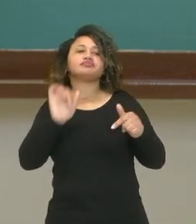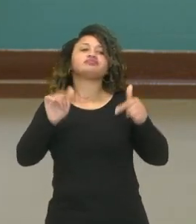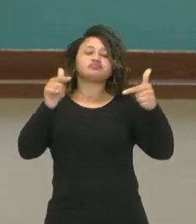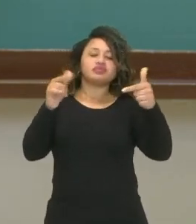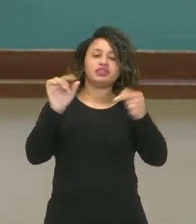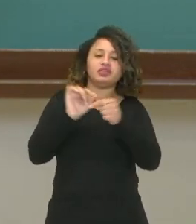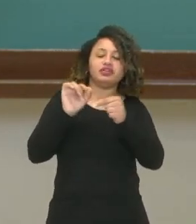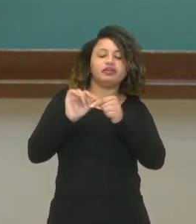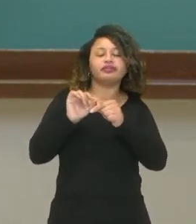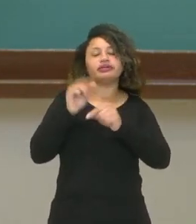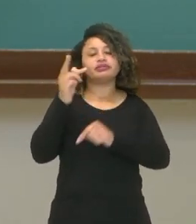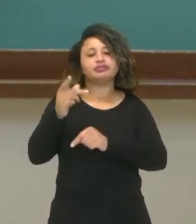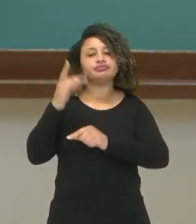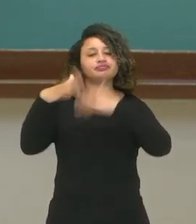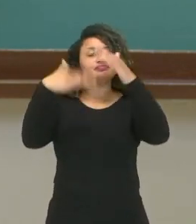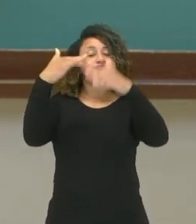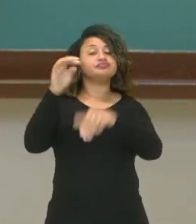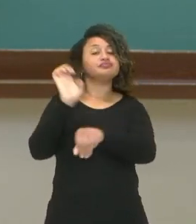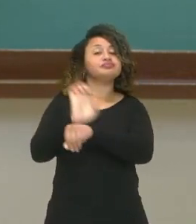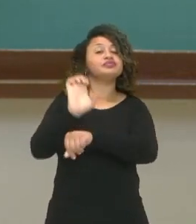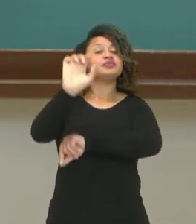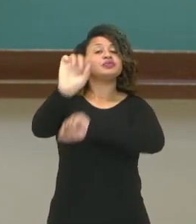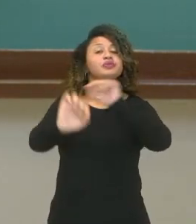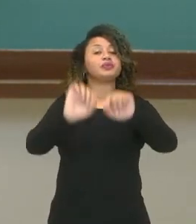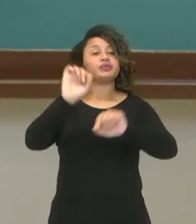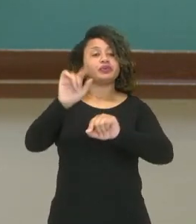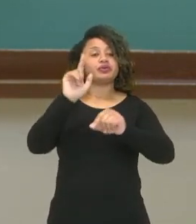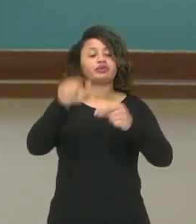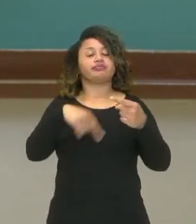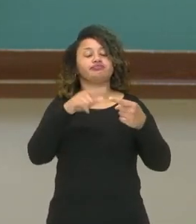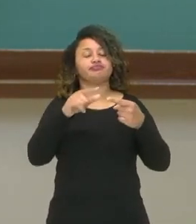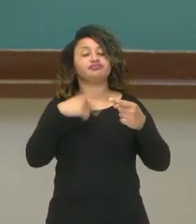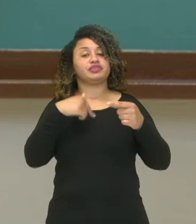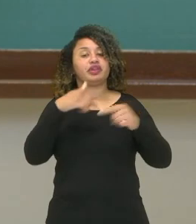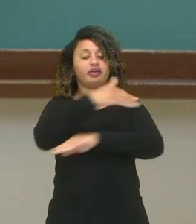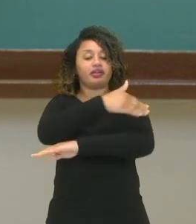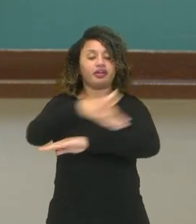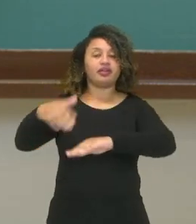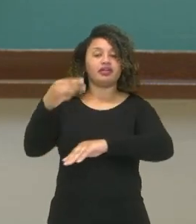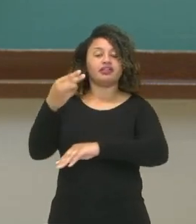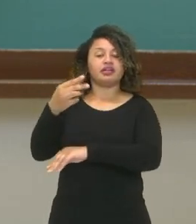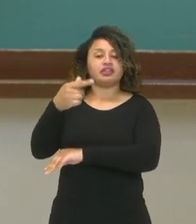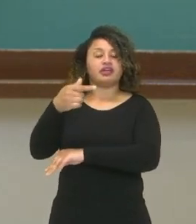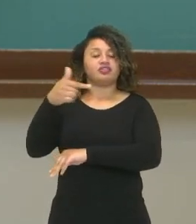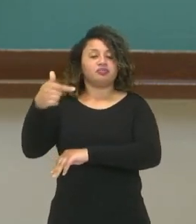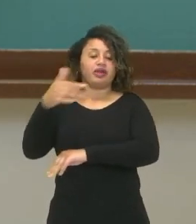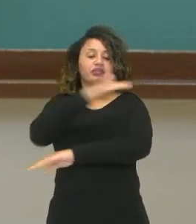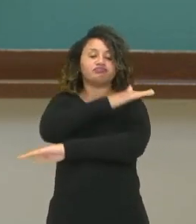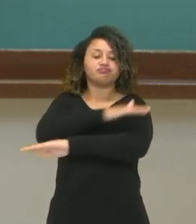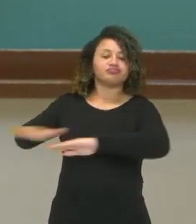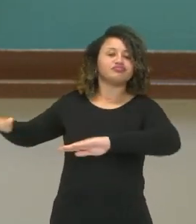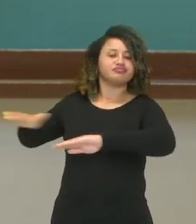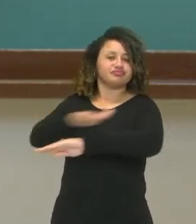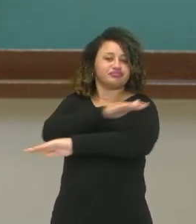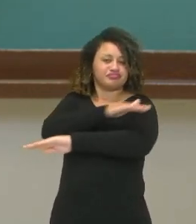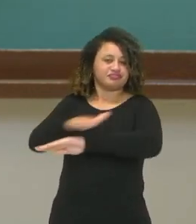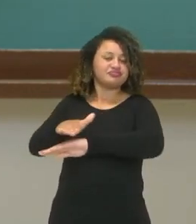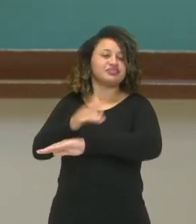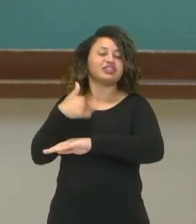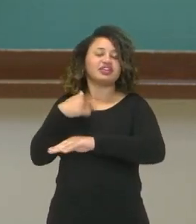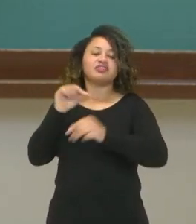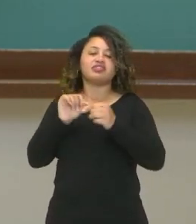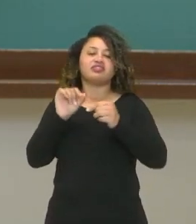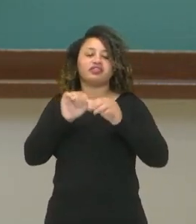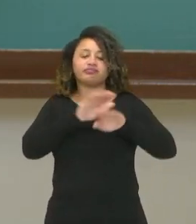aí de desenvolvimento do estado. Nós podemos citar a rodovia BR-376, chamada de Rodovia do Café, criada